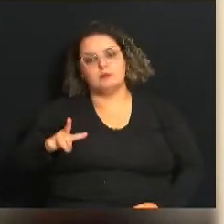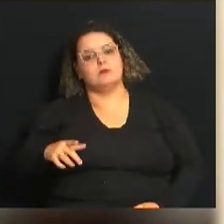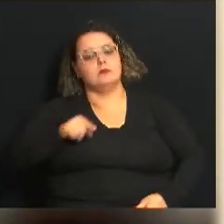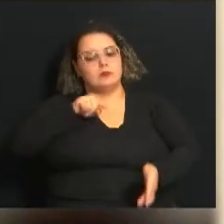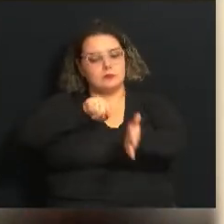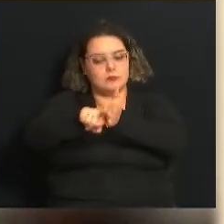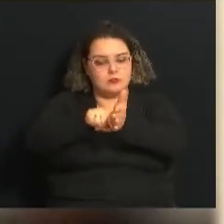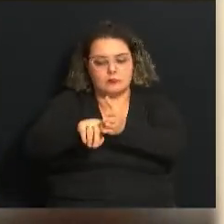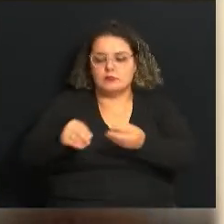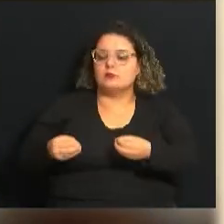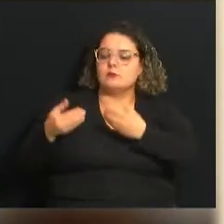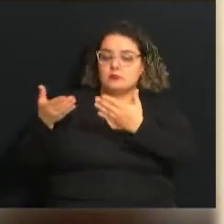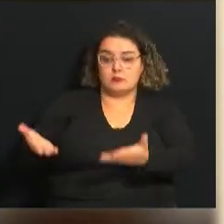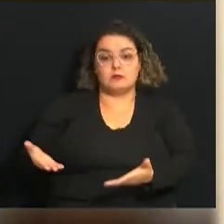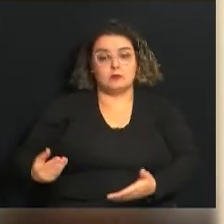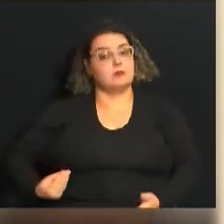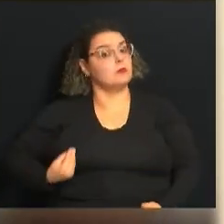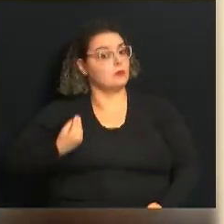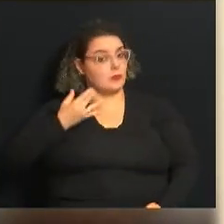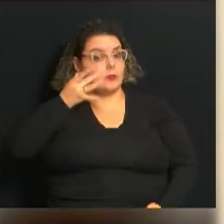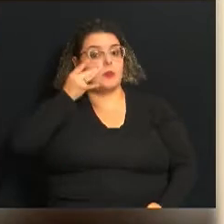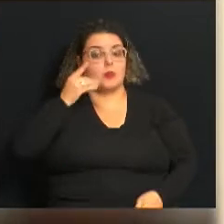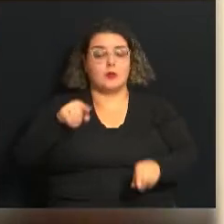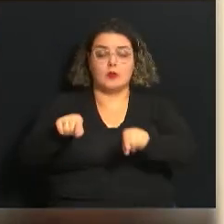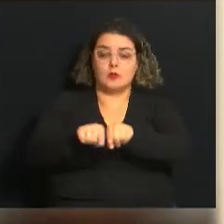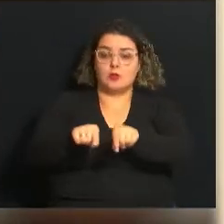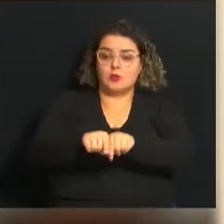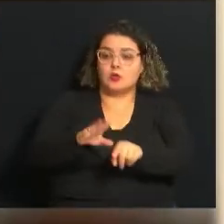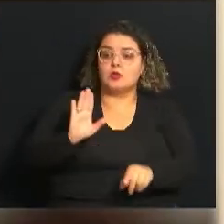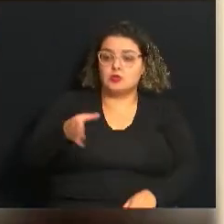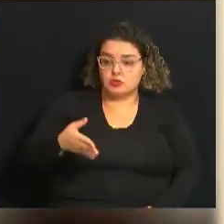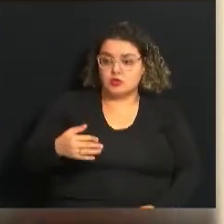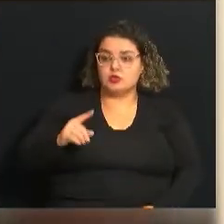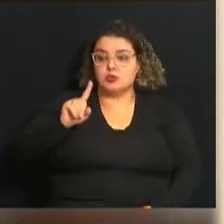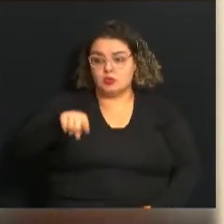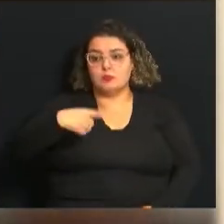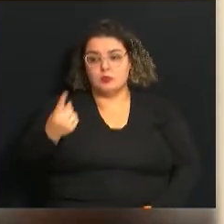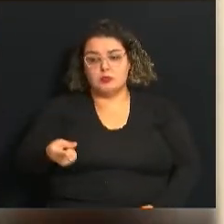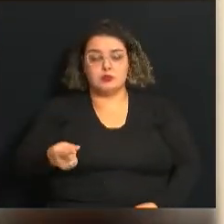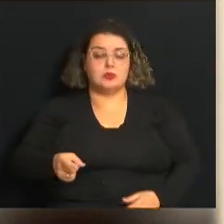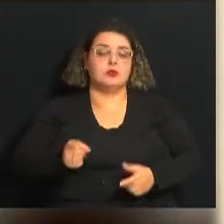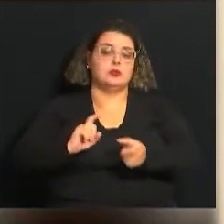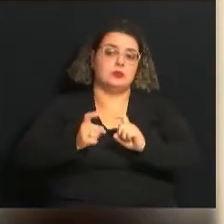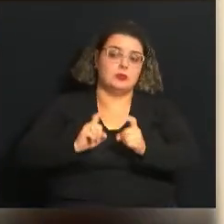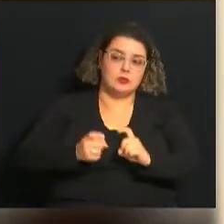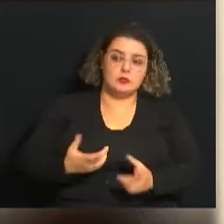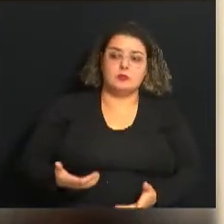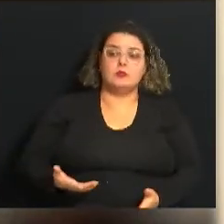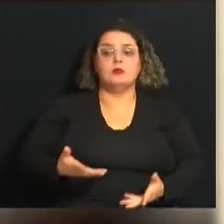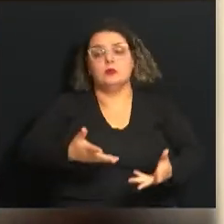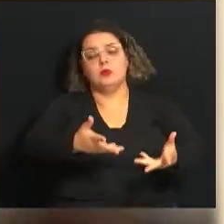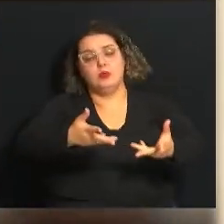perguntas online. O público aqui presente também, que já está aqui para próximas reuniões, também foi convidado a participar. Então